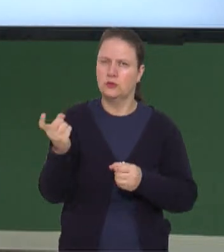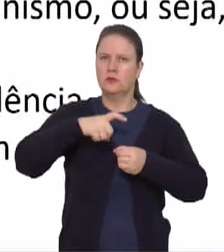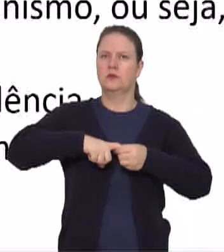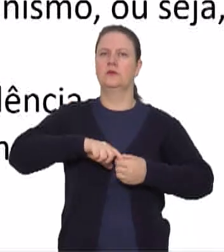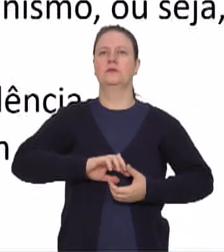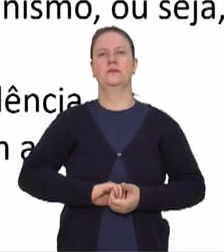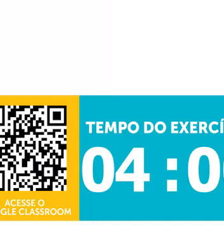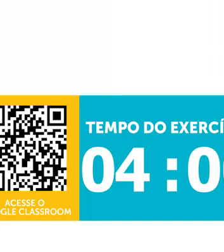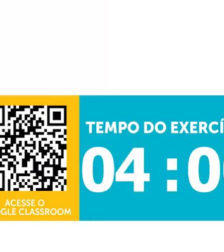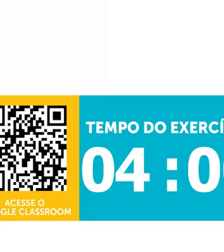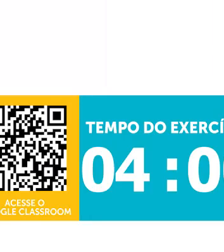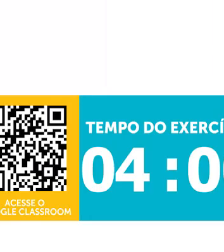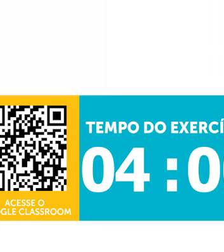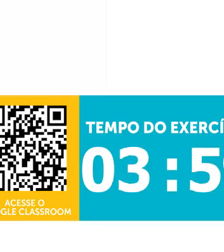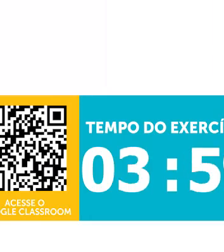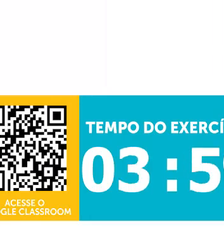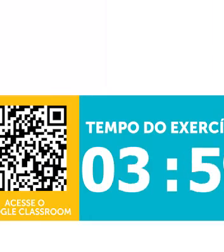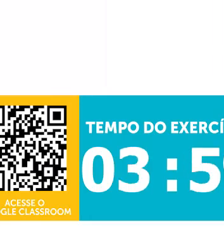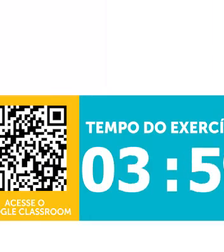sequência.